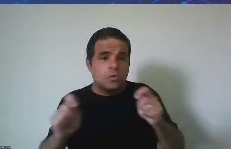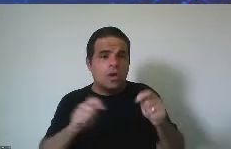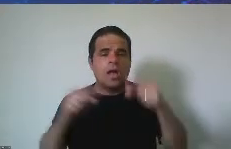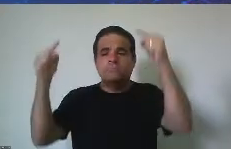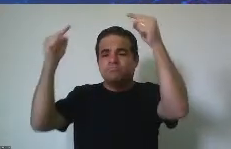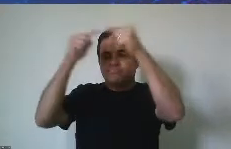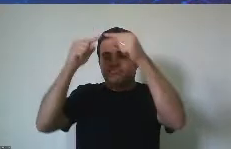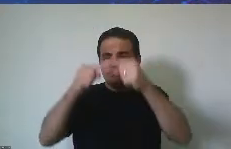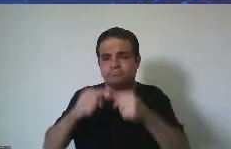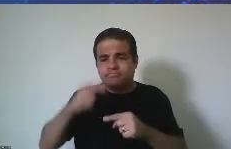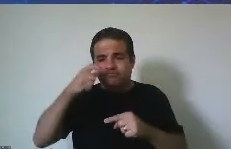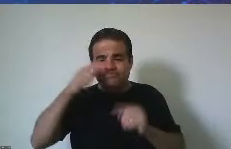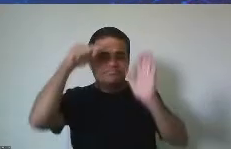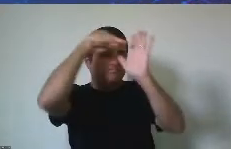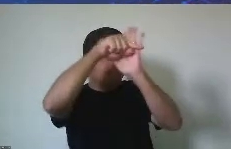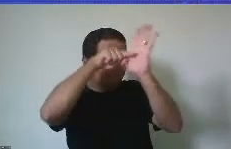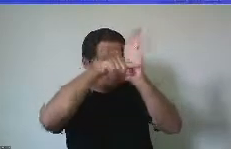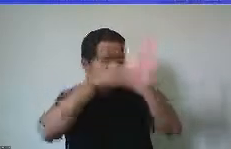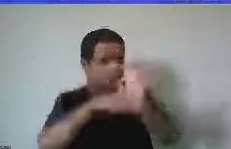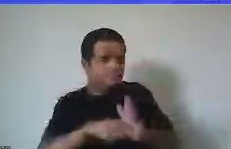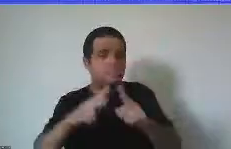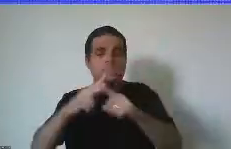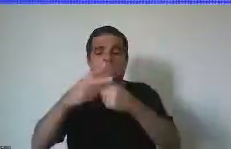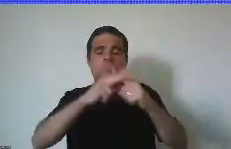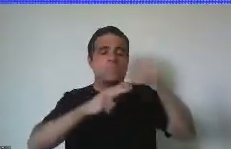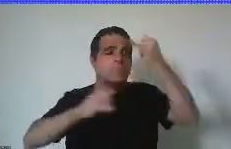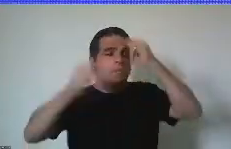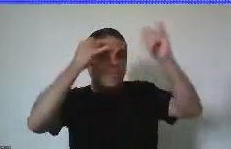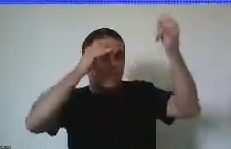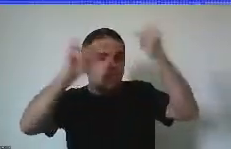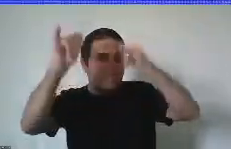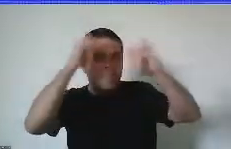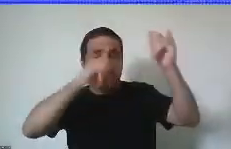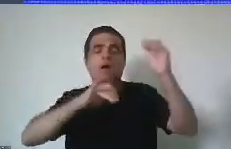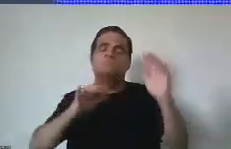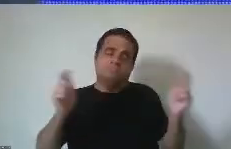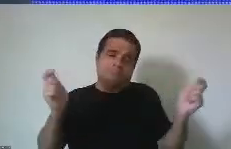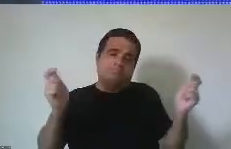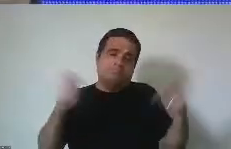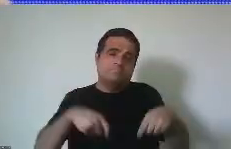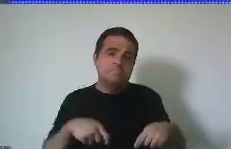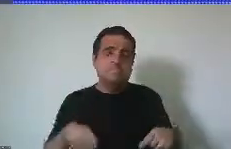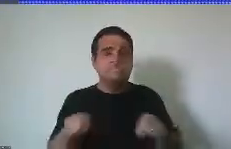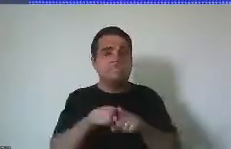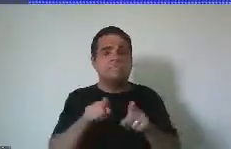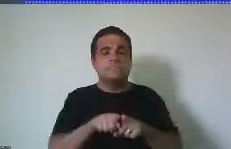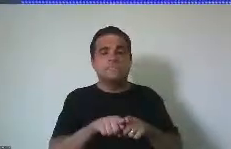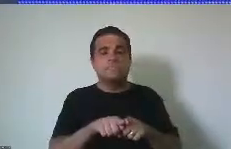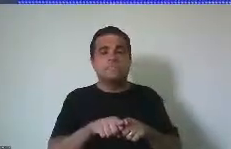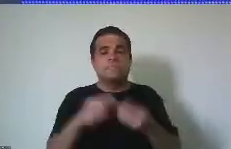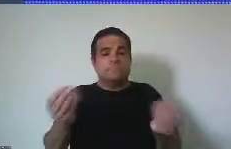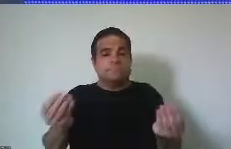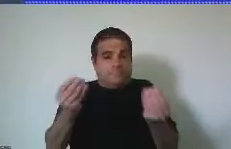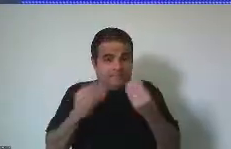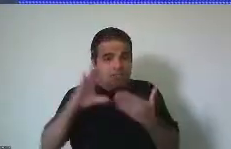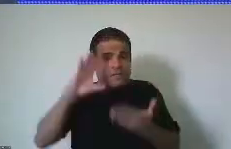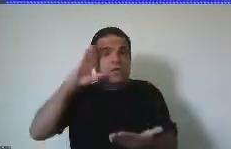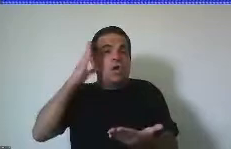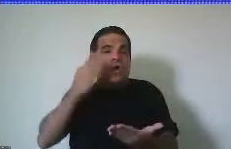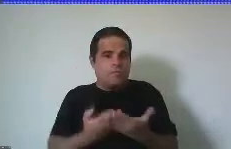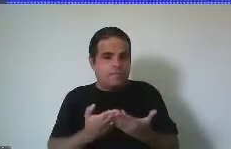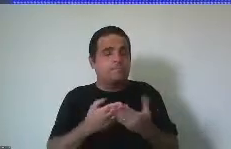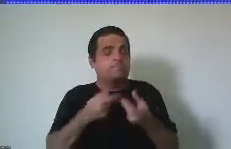Analytics para manutenção preditiva por exemplo e o que traz confiabilidade e